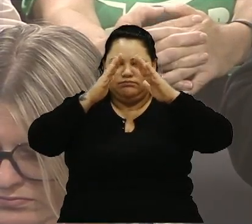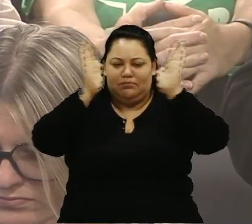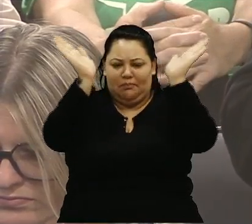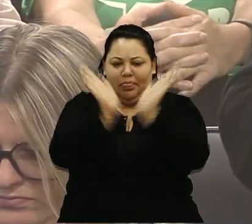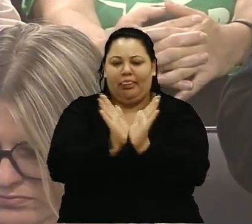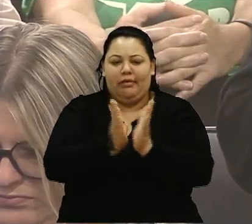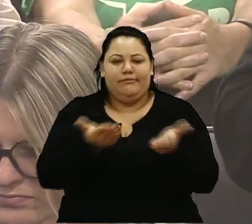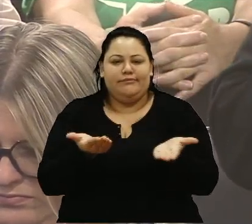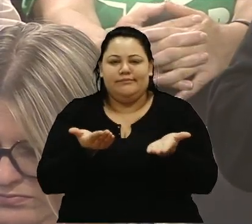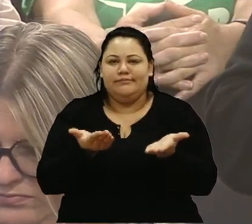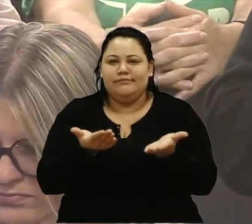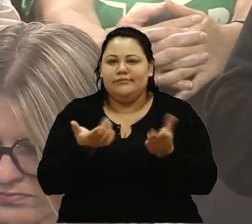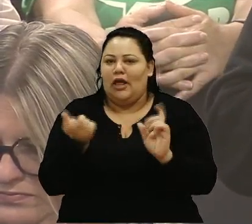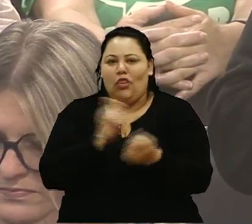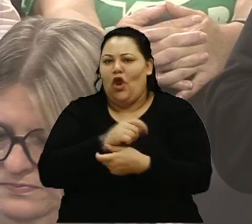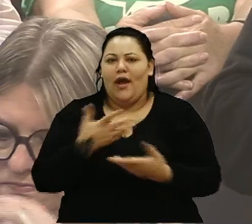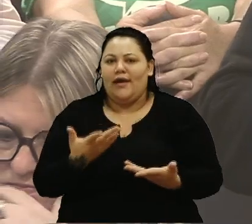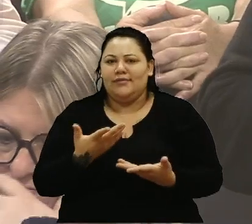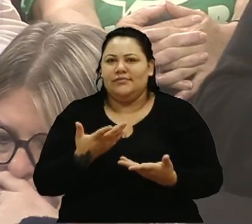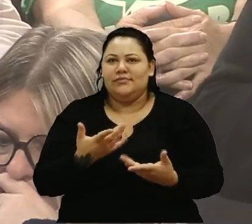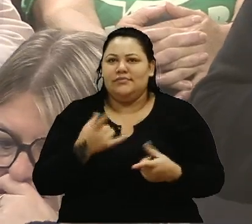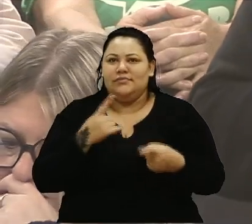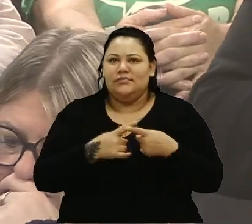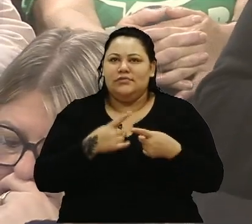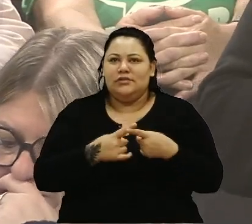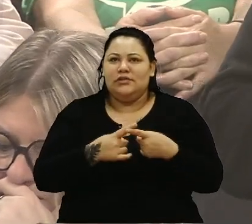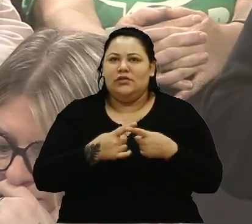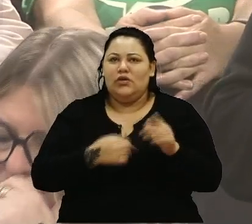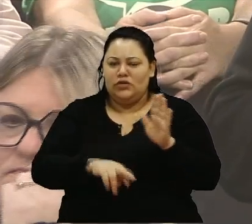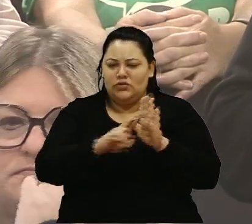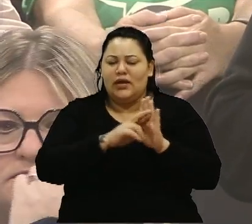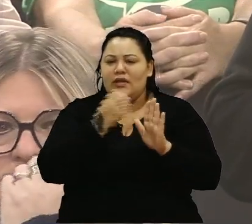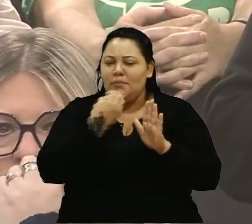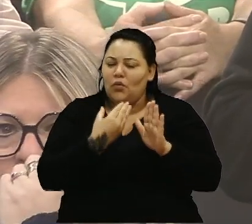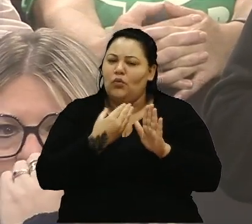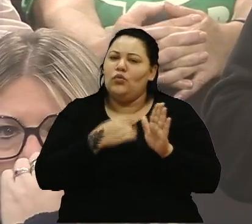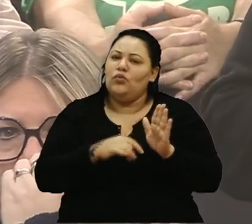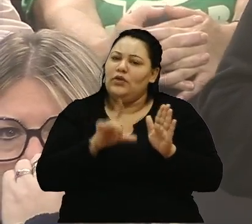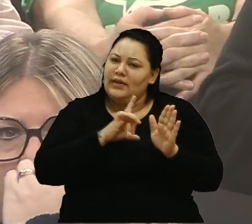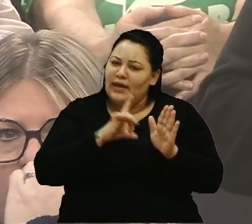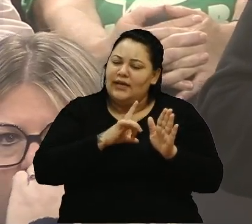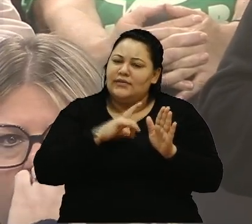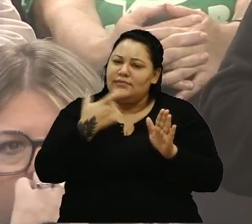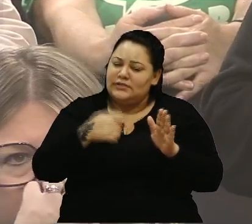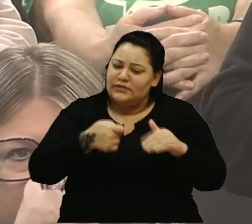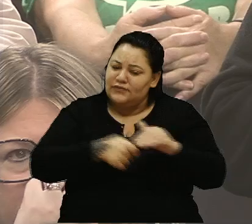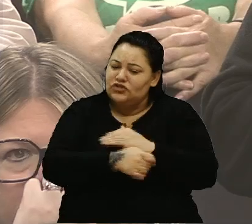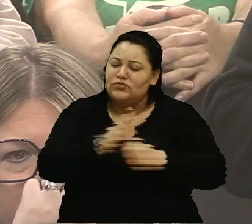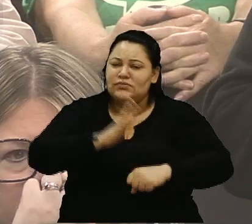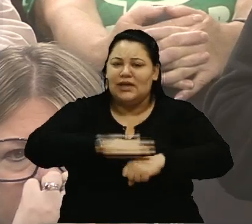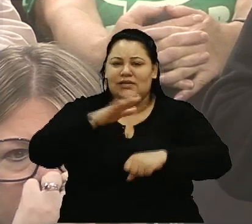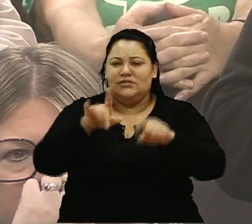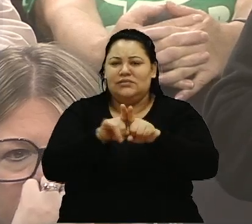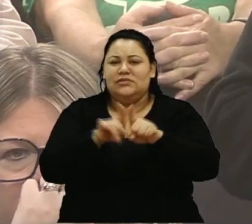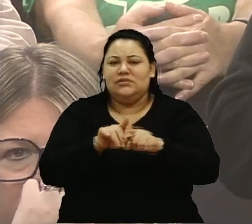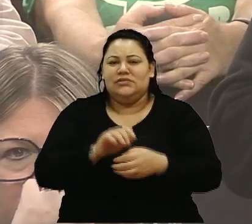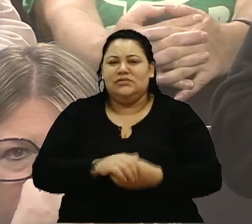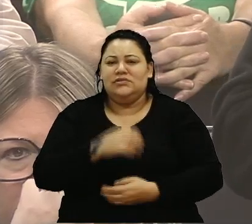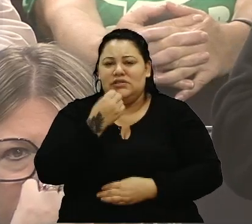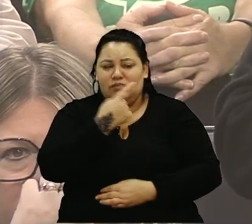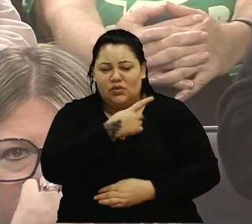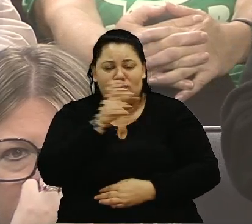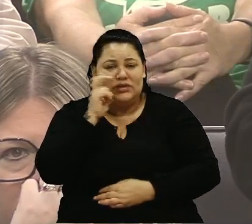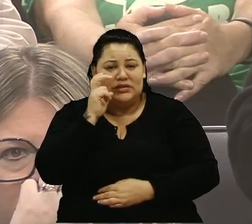que o custo delas é barato pelo resultado que gera os agentes de saúde e endemias. Então, presidente, que bom que quinta-feira